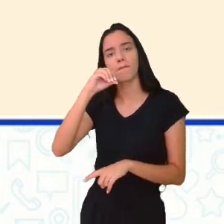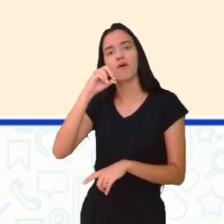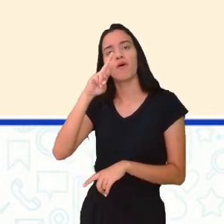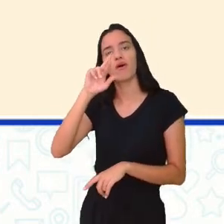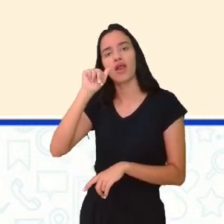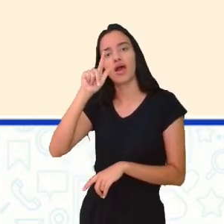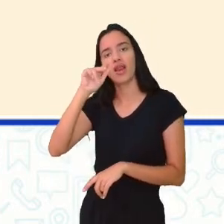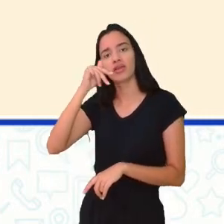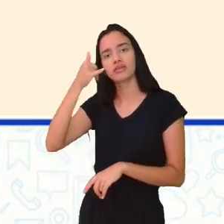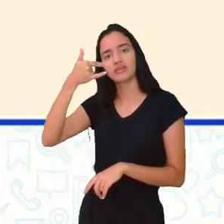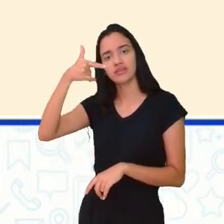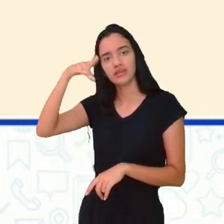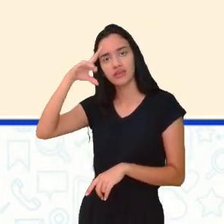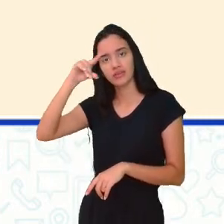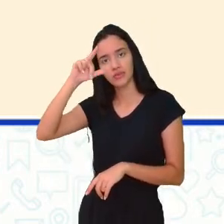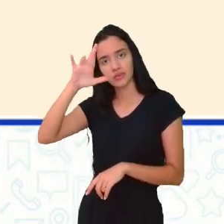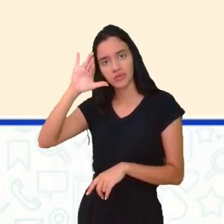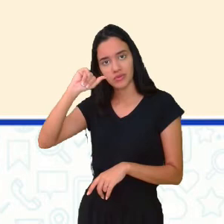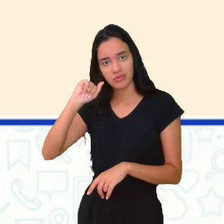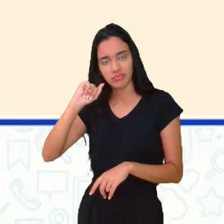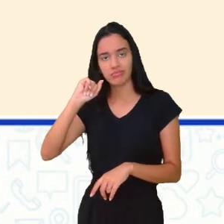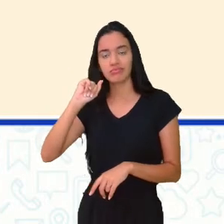Moralizadora, modalizadora não.